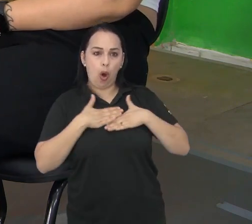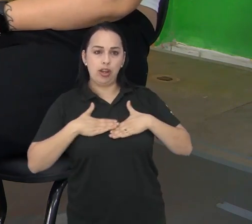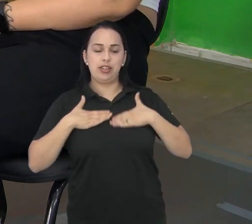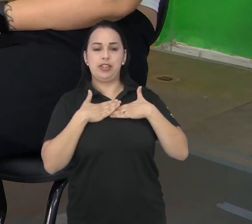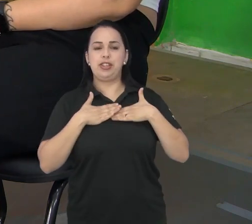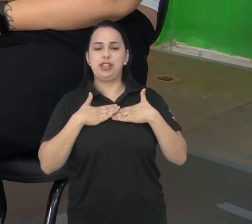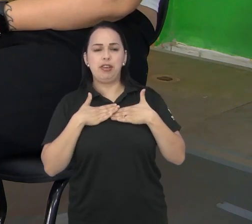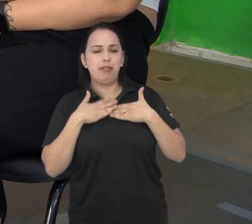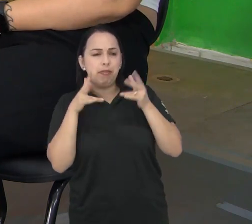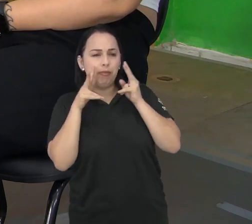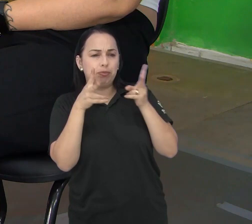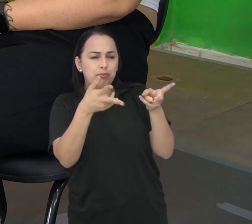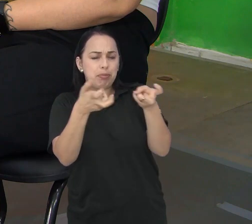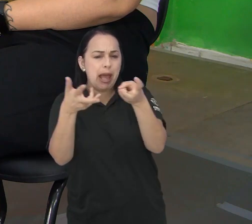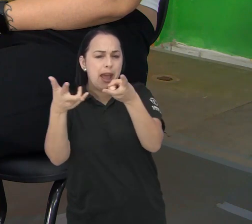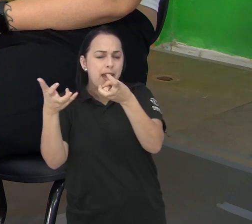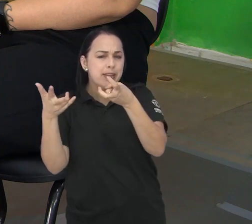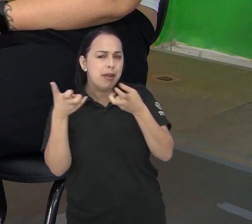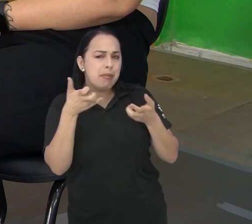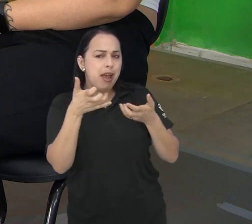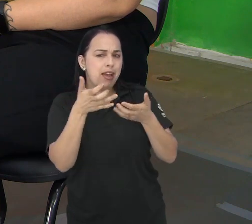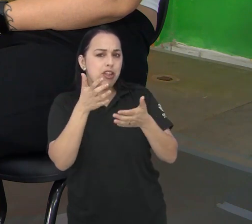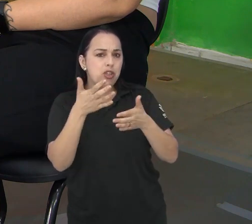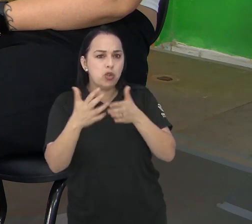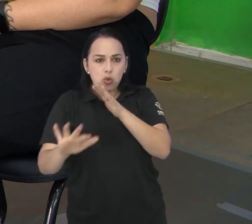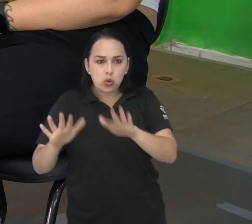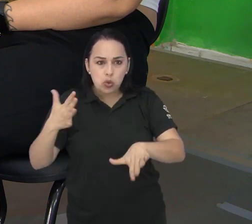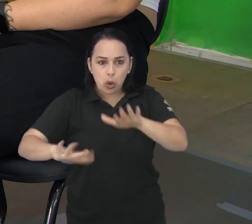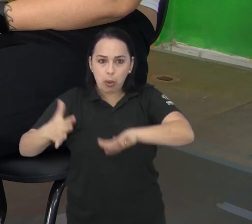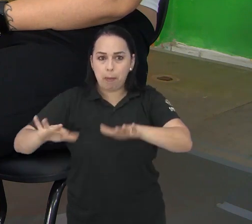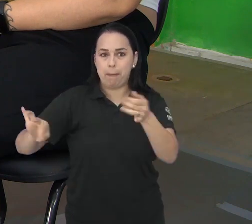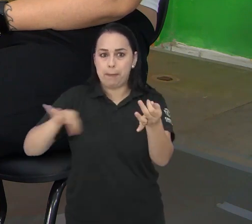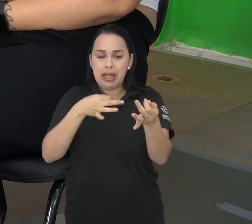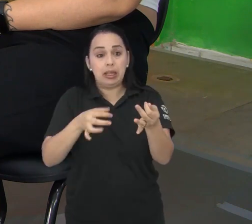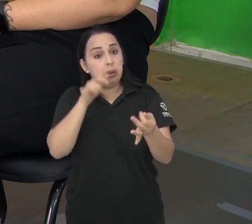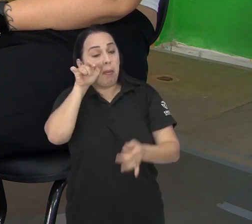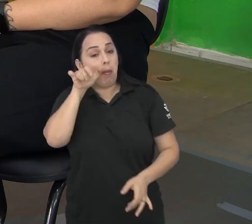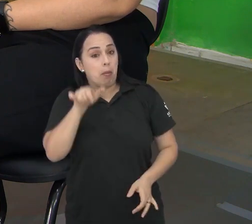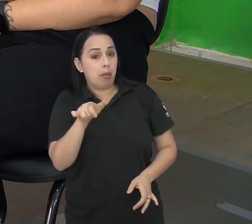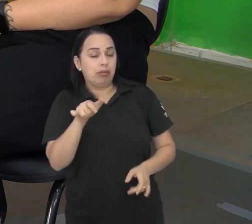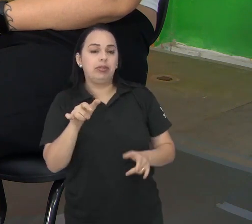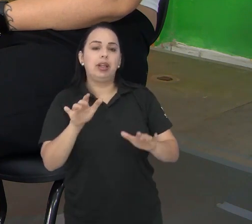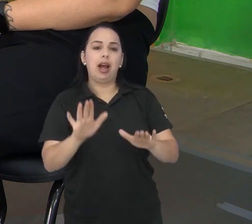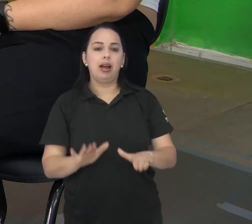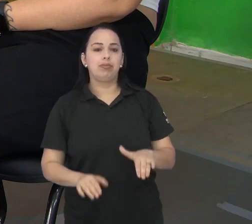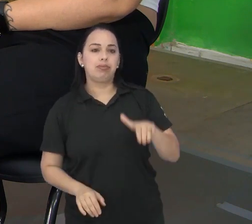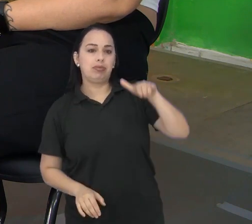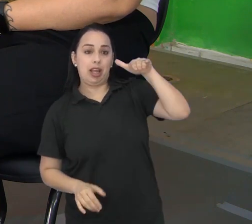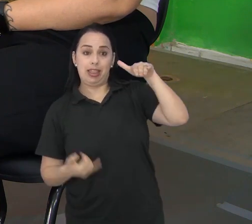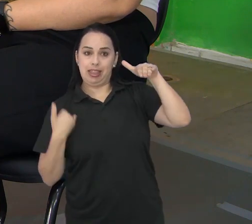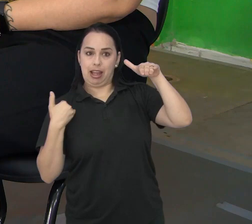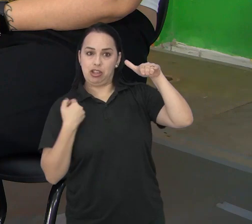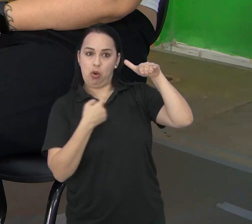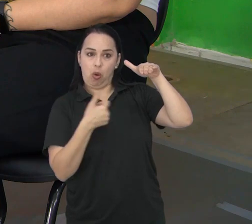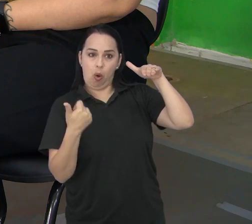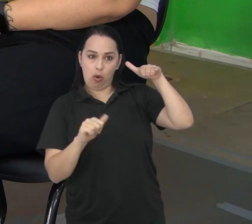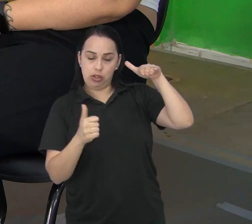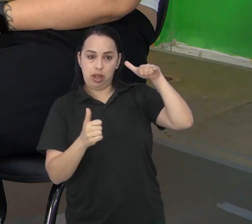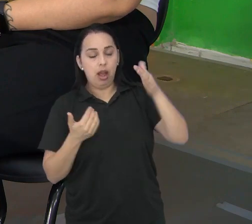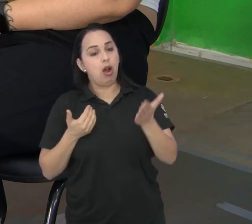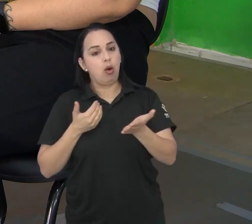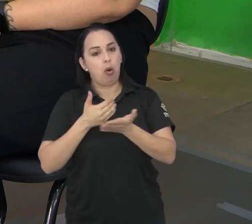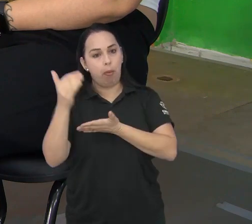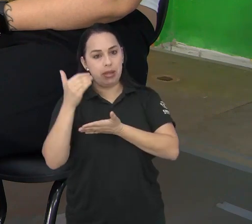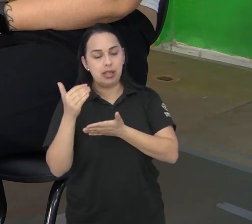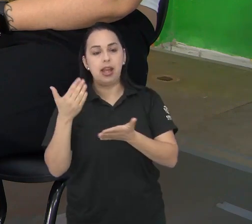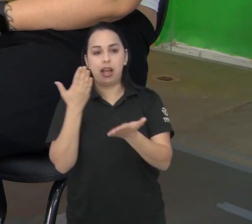mídias, instrumentos, ouvindo música, então isso já desperta um pouco desse interesse. Aí com 11 anos mesmo eu comecei a estudar, que eu